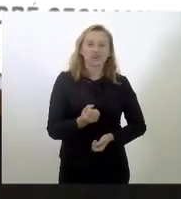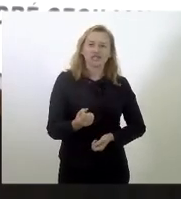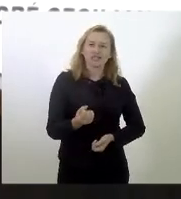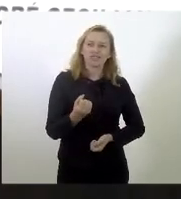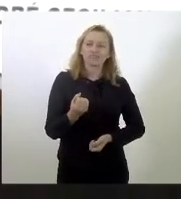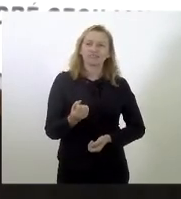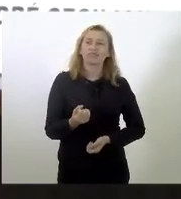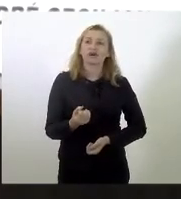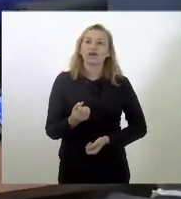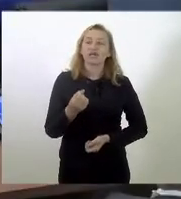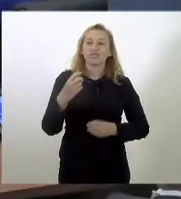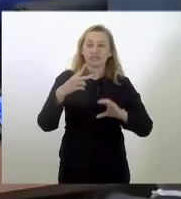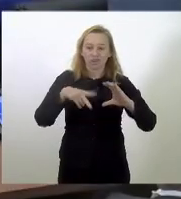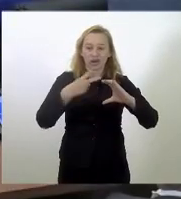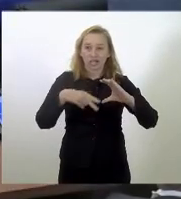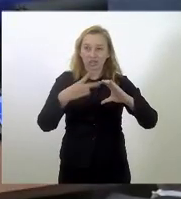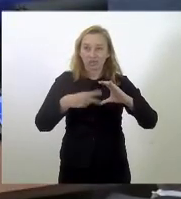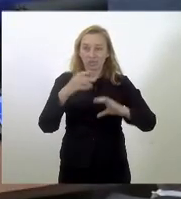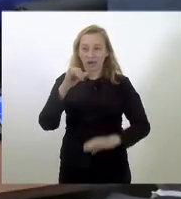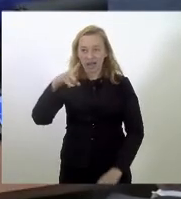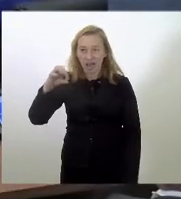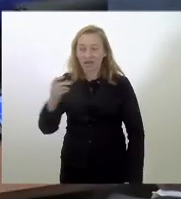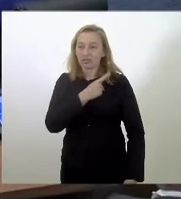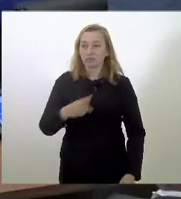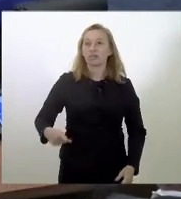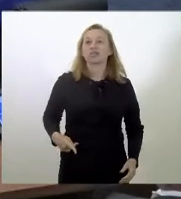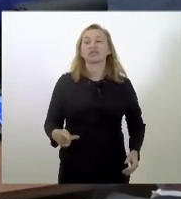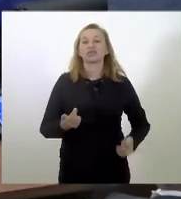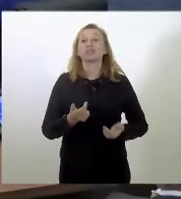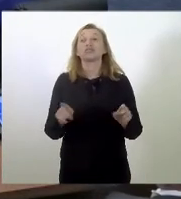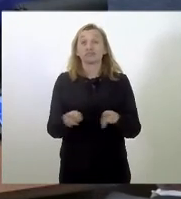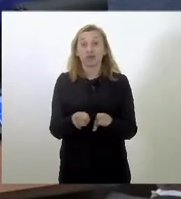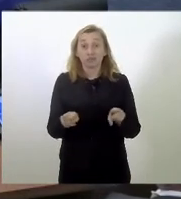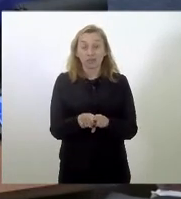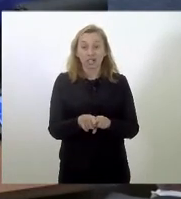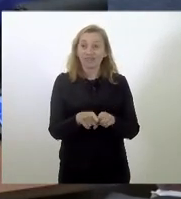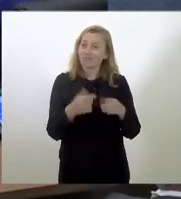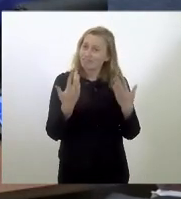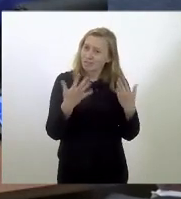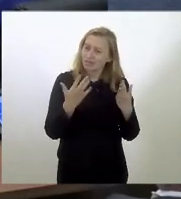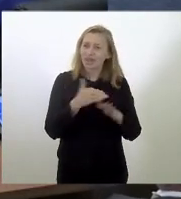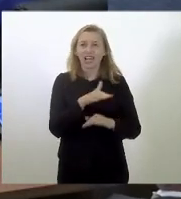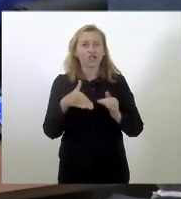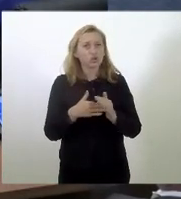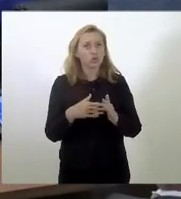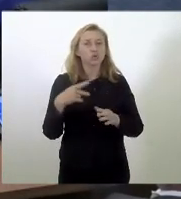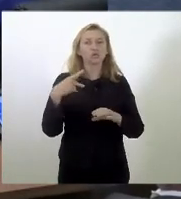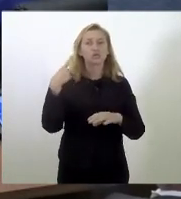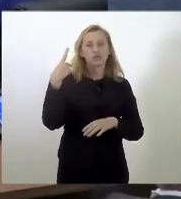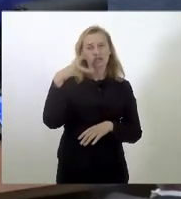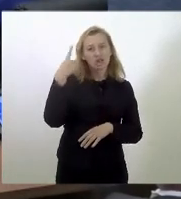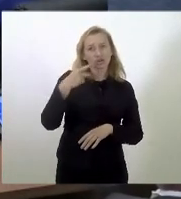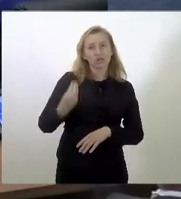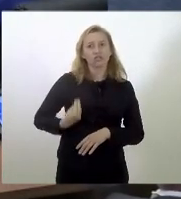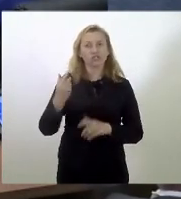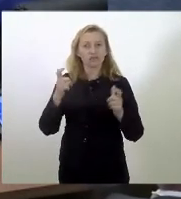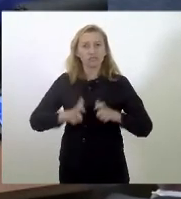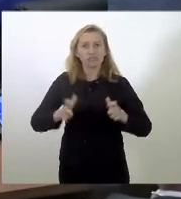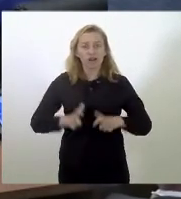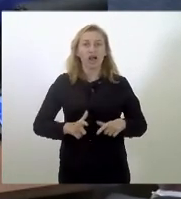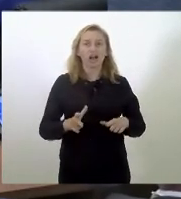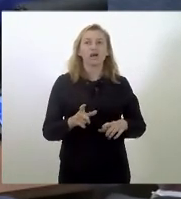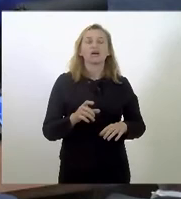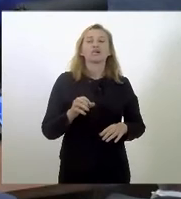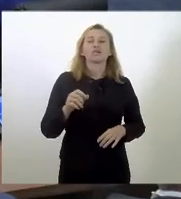ex-colega, vereador Carlos Caiado, presidente da Câmara de Vereadores, também estendo cumprimento a todos os vereadores presentes, ao